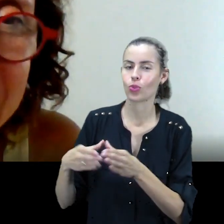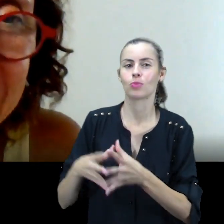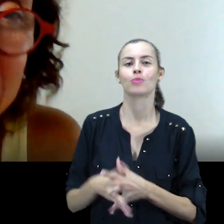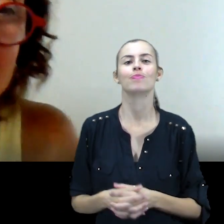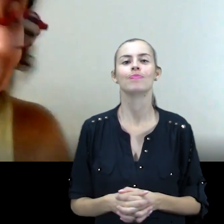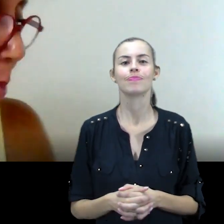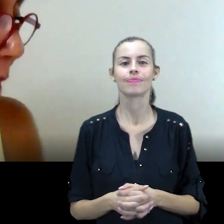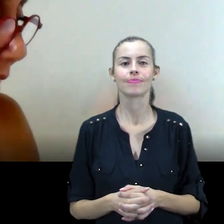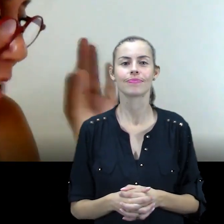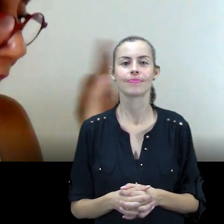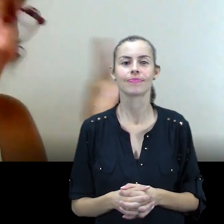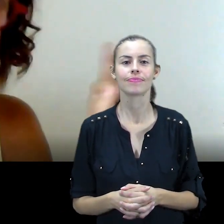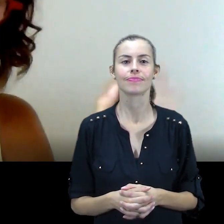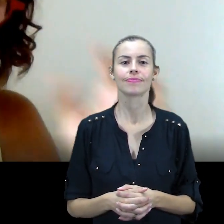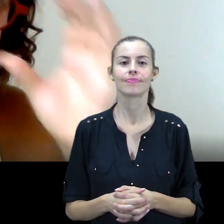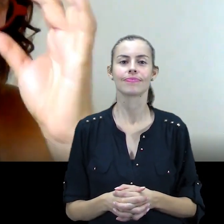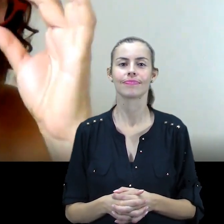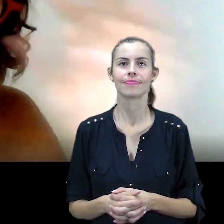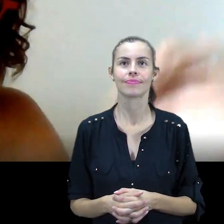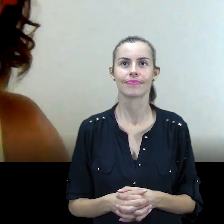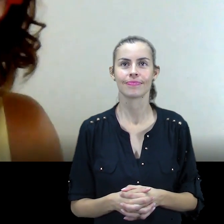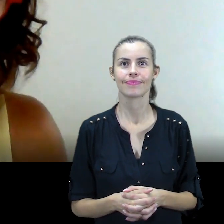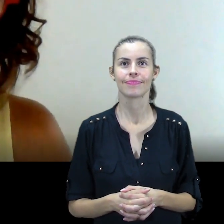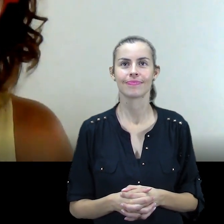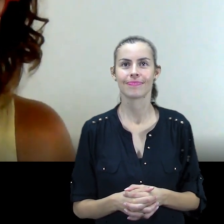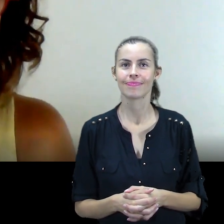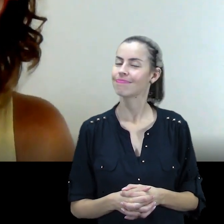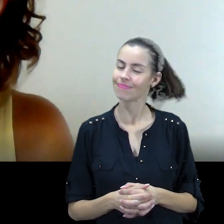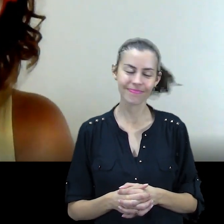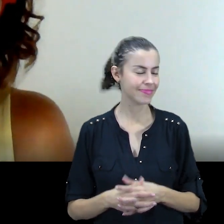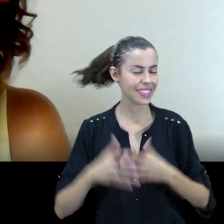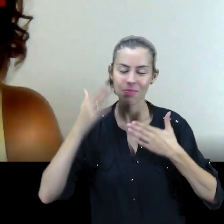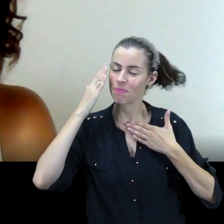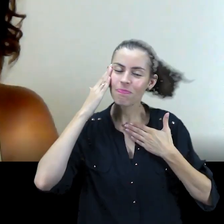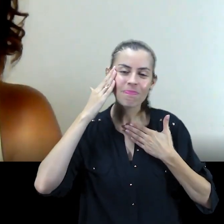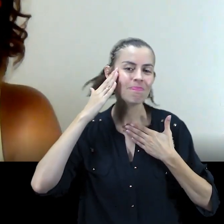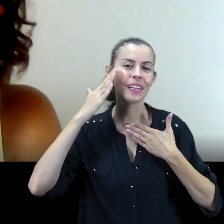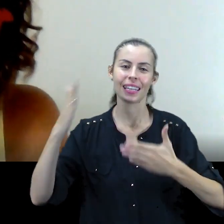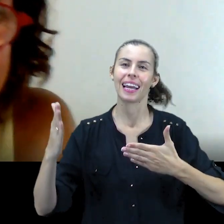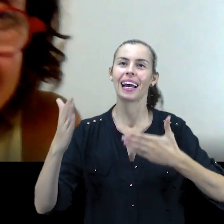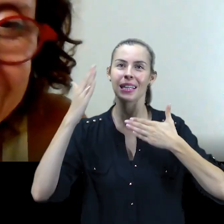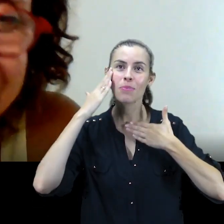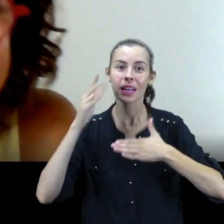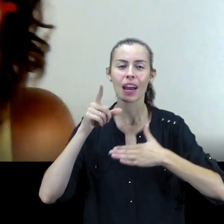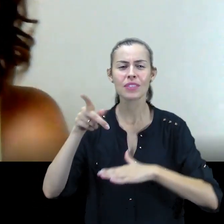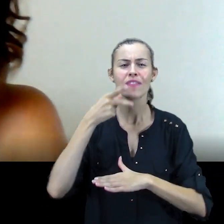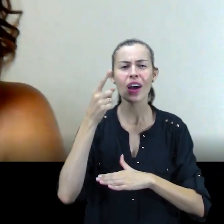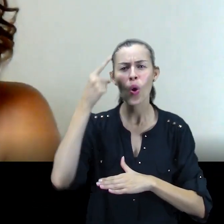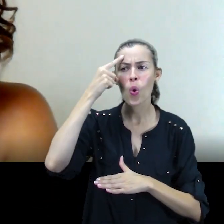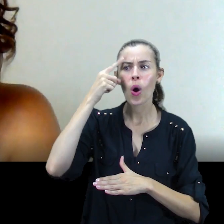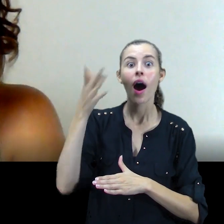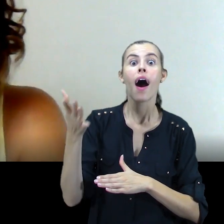muito obrigada, Carolina, pelas respostas. Até anotei essa ideia da fomento de ações pontuais aí para propor aqui para a equipe. Obrigada.